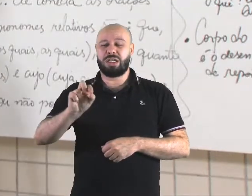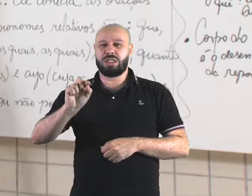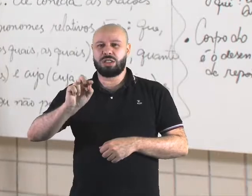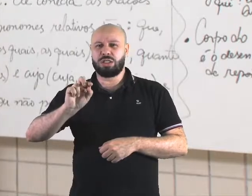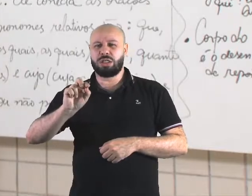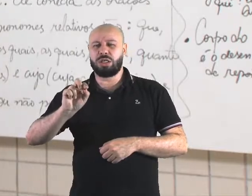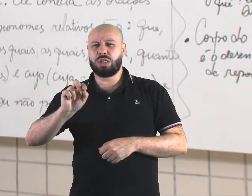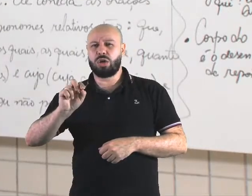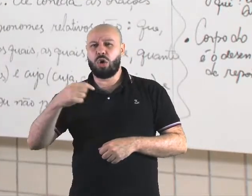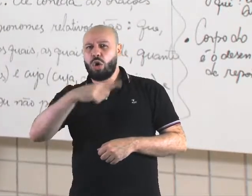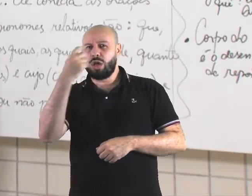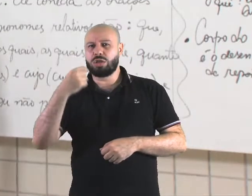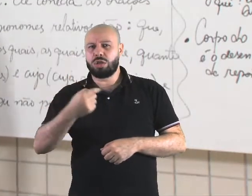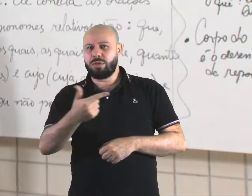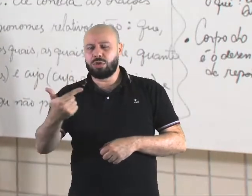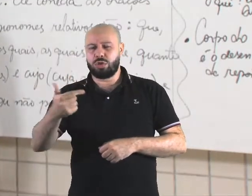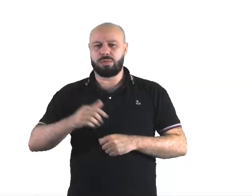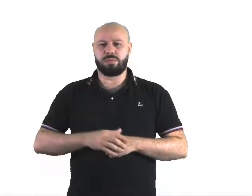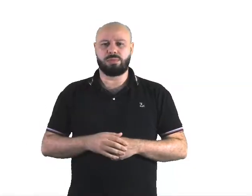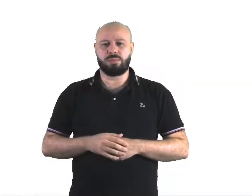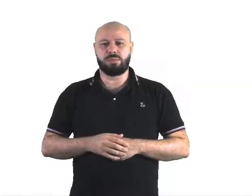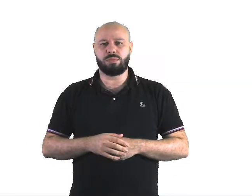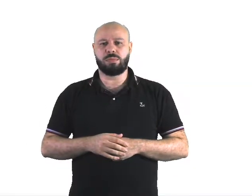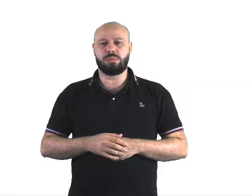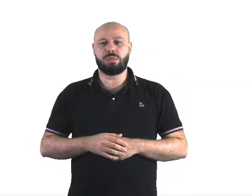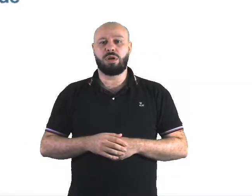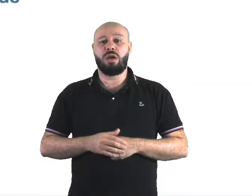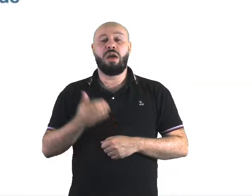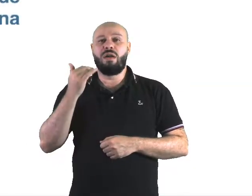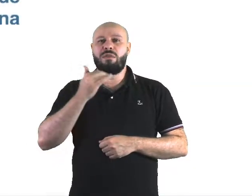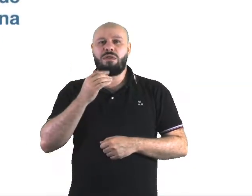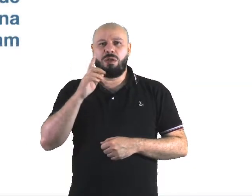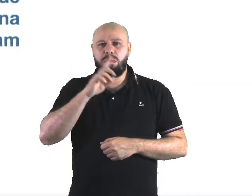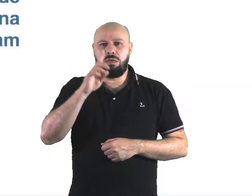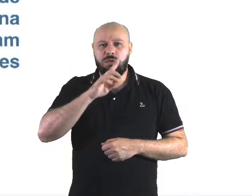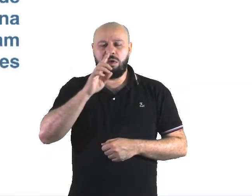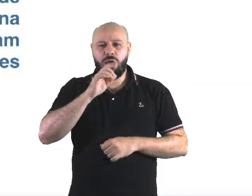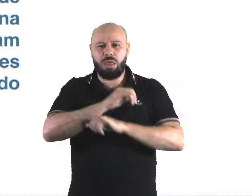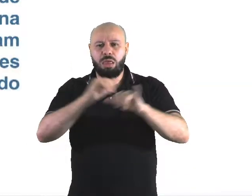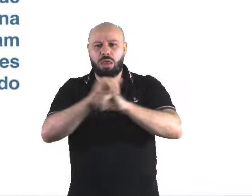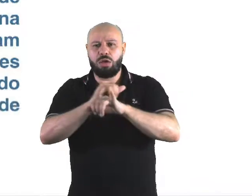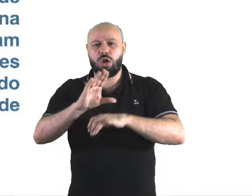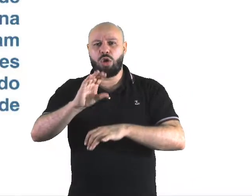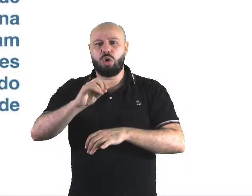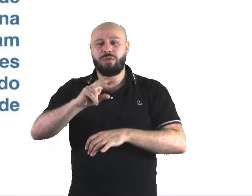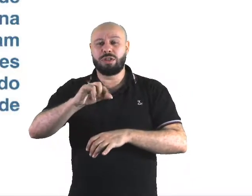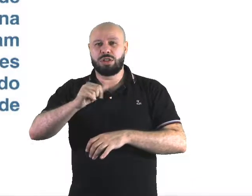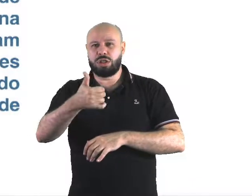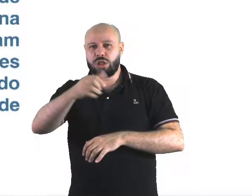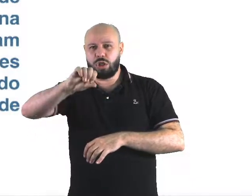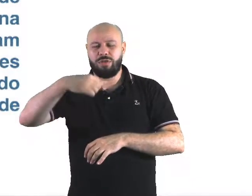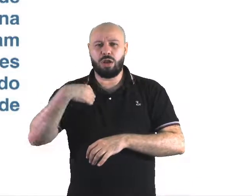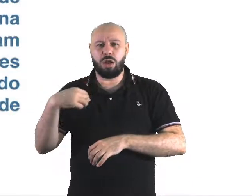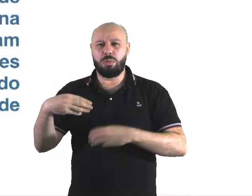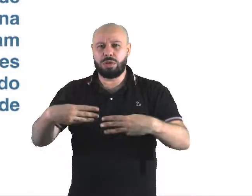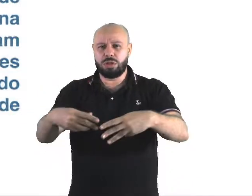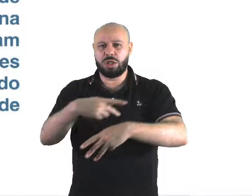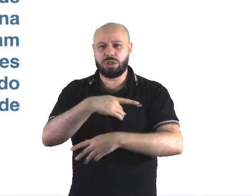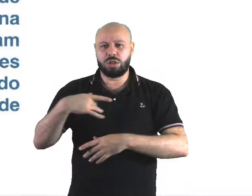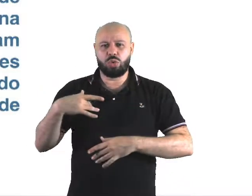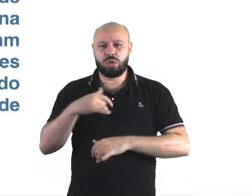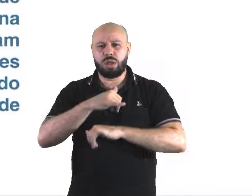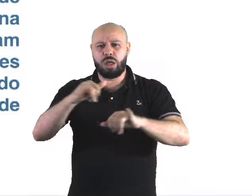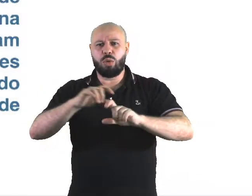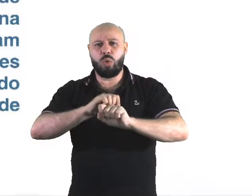lá. Uma nova falha de segurança no sistema de notificações de Covid-19 do Ministério de Saúde